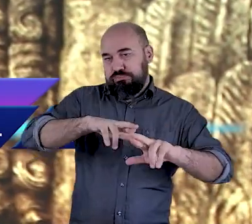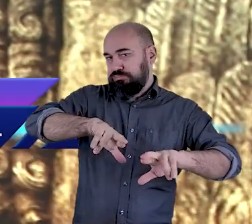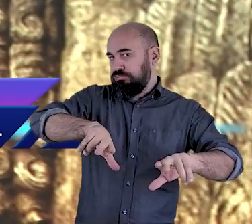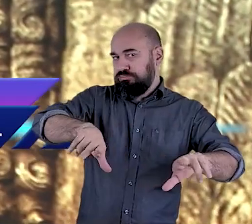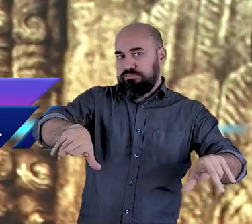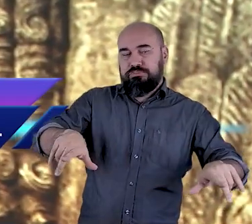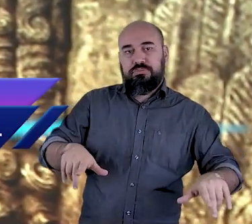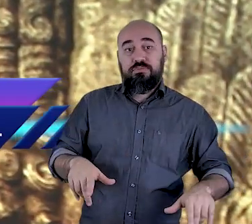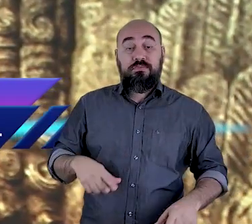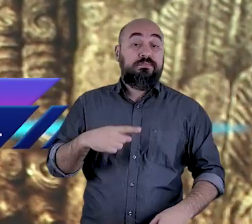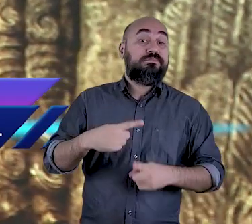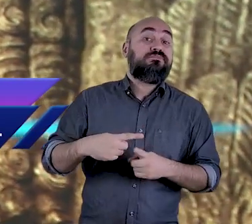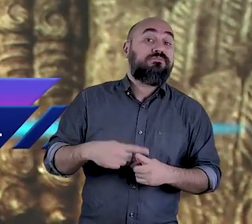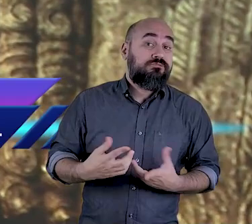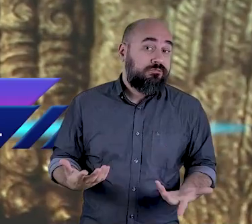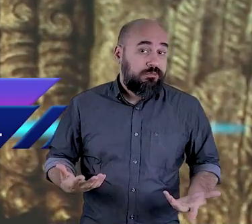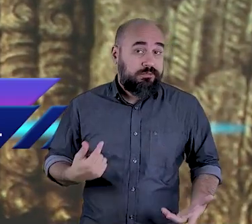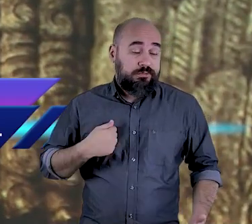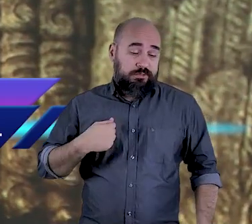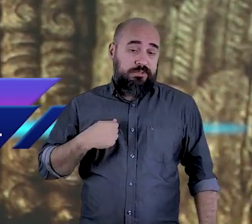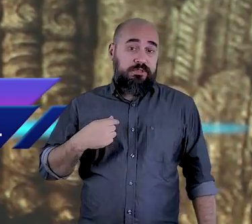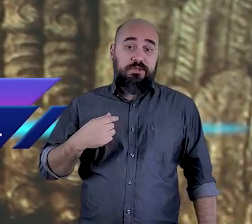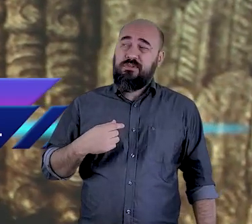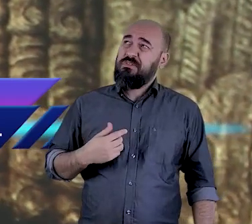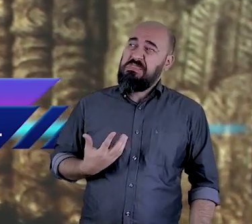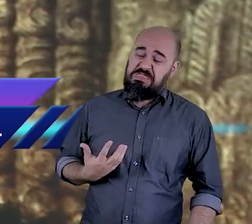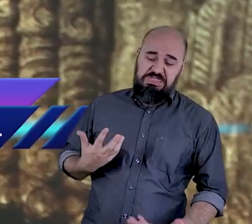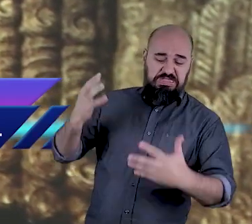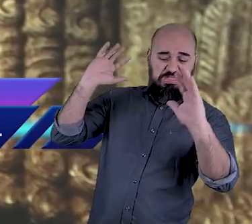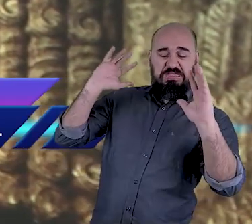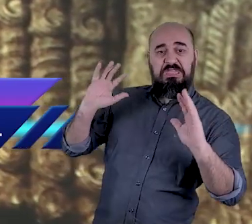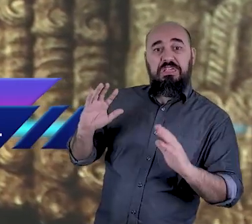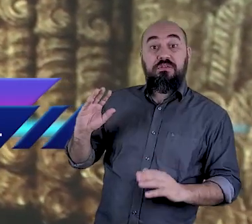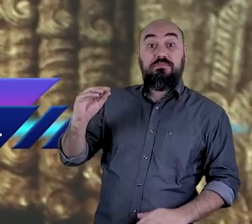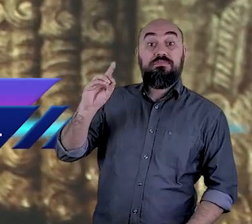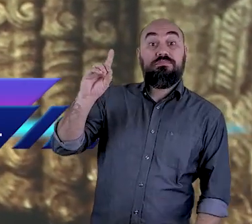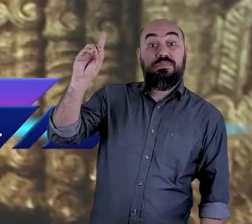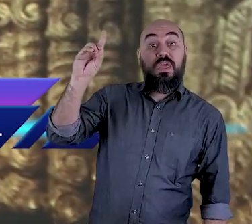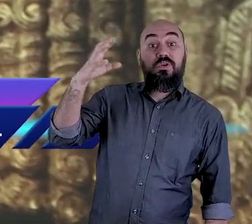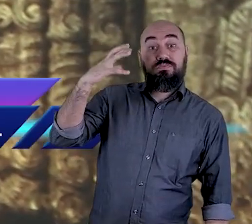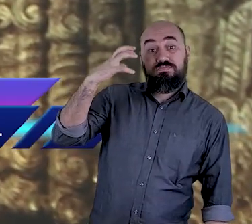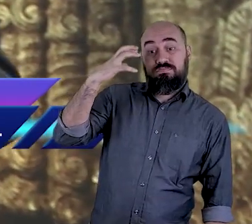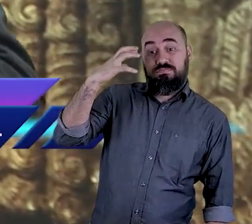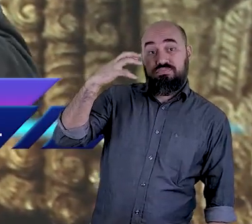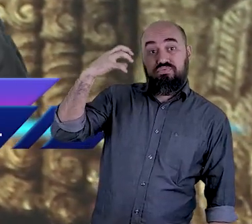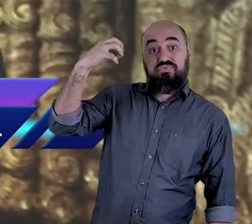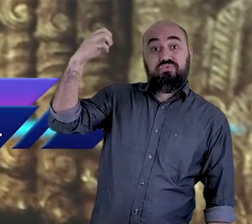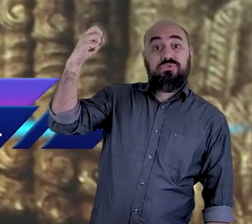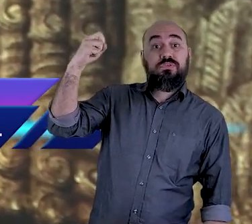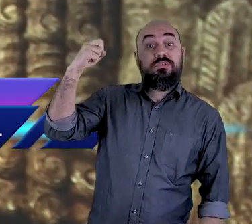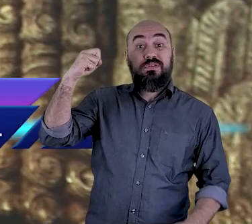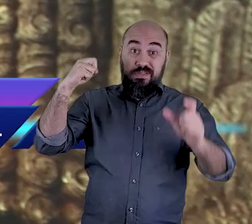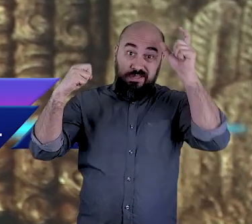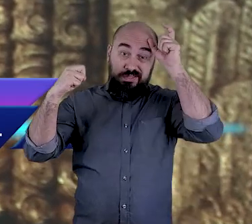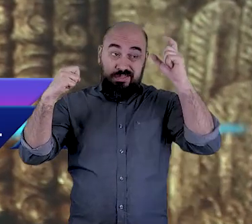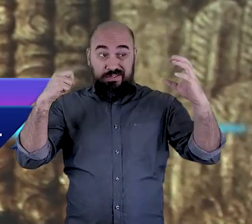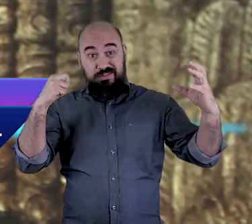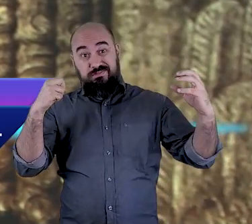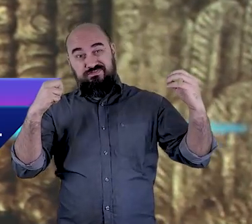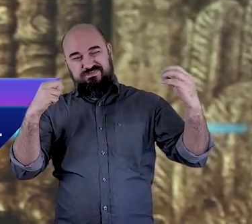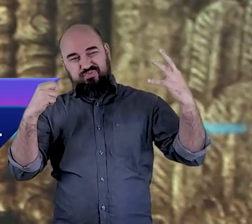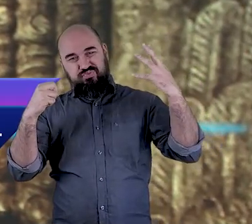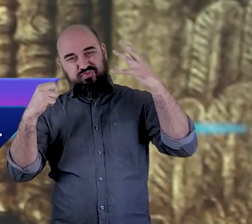a nossa rebeldia é que repelem as bençãos de Deus dando ao diabo permissão para